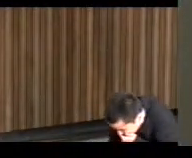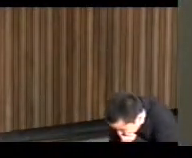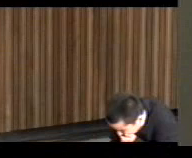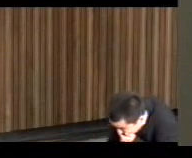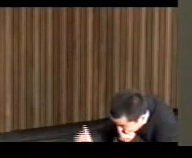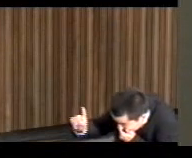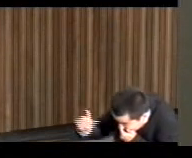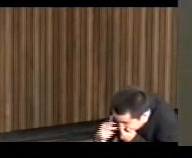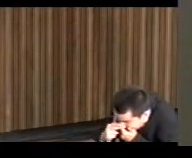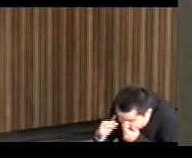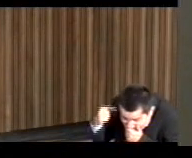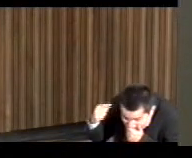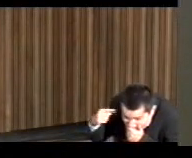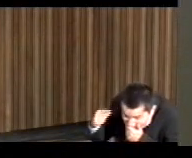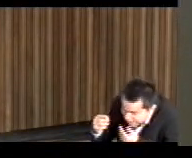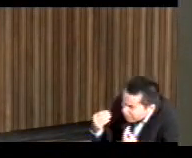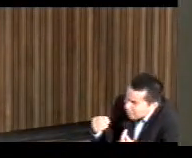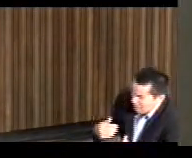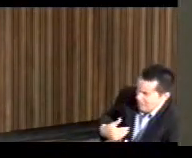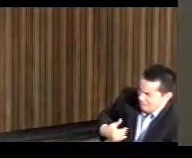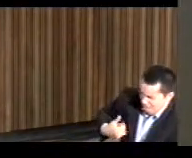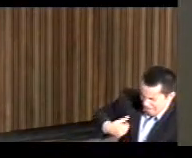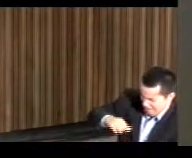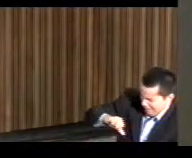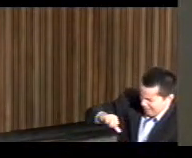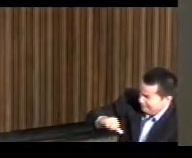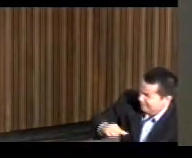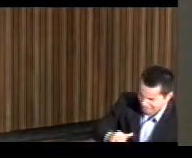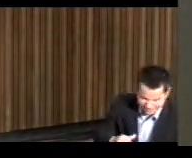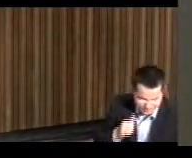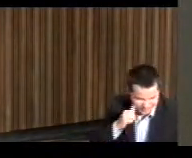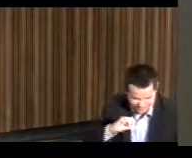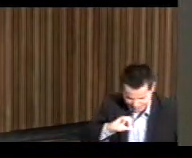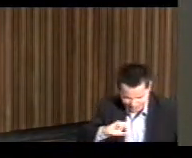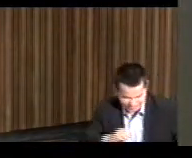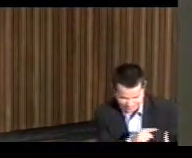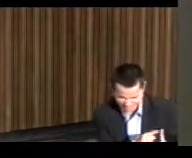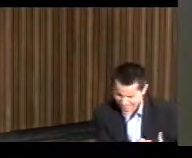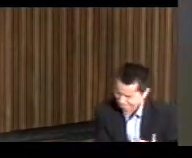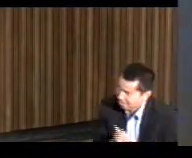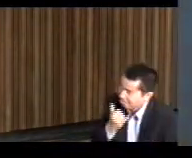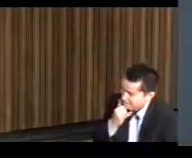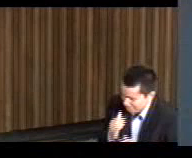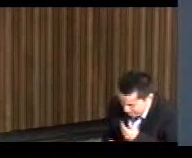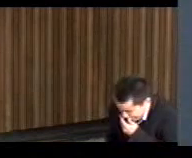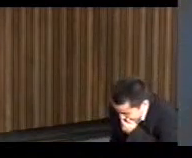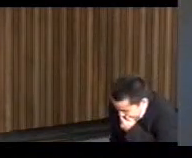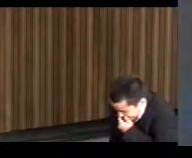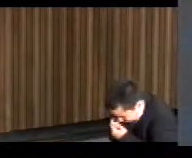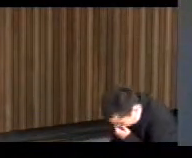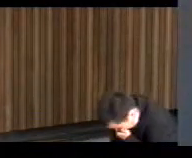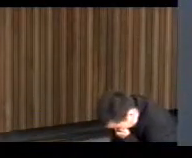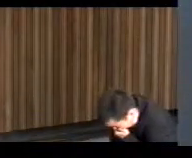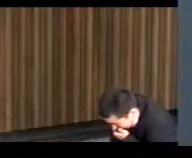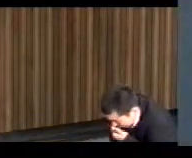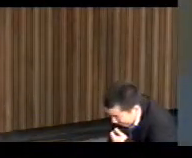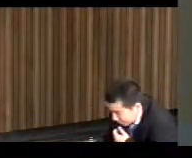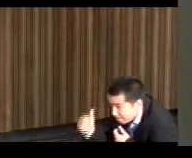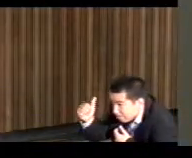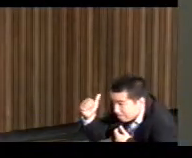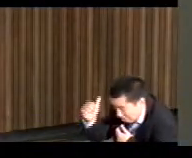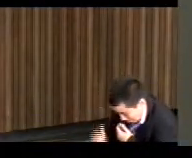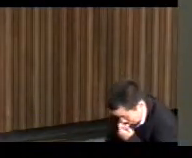dá certo, não dá certo. Eu não tenho mais essa